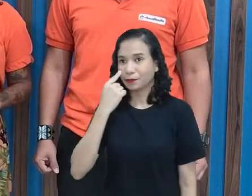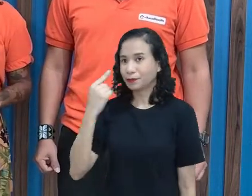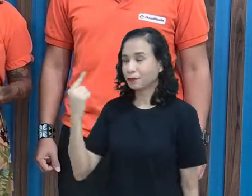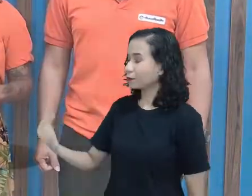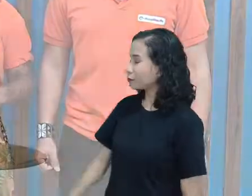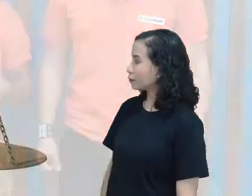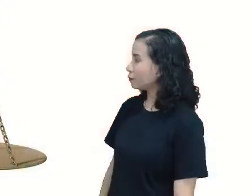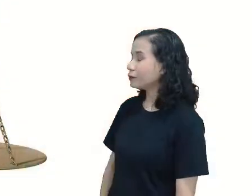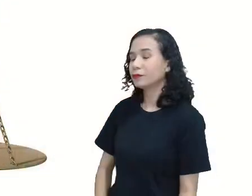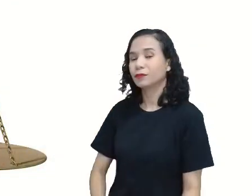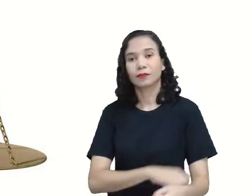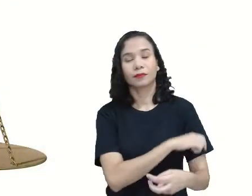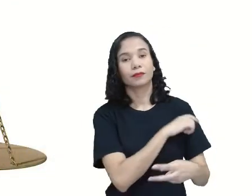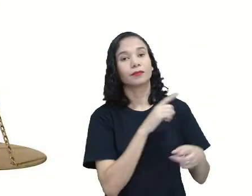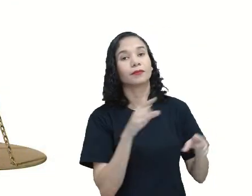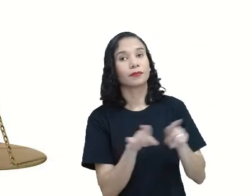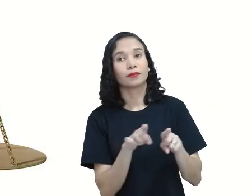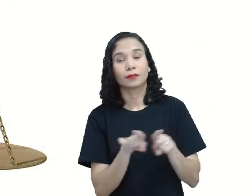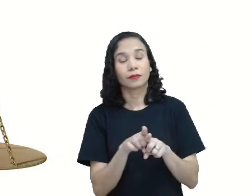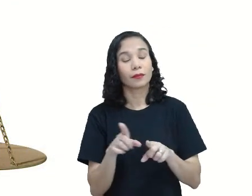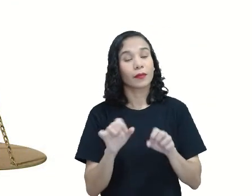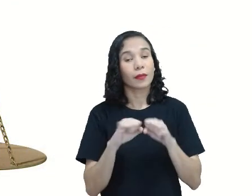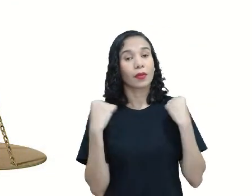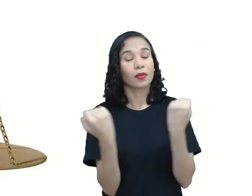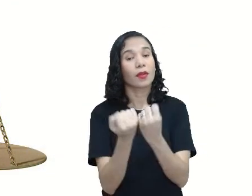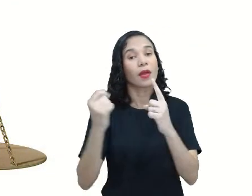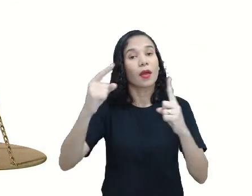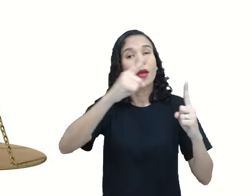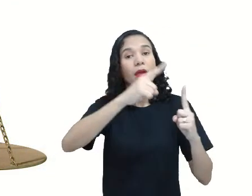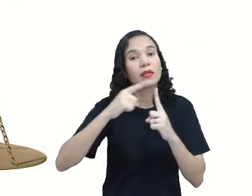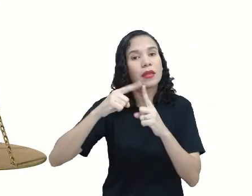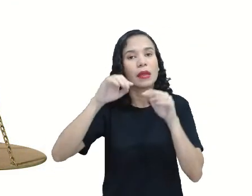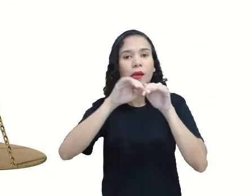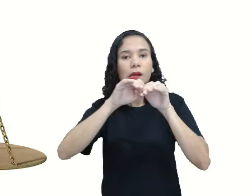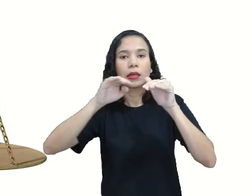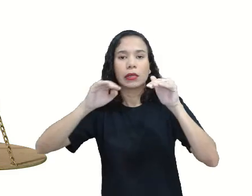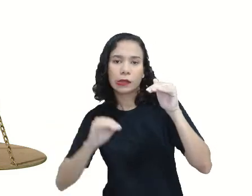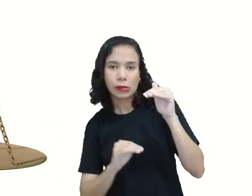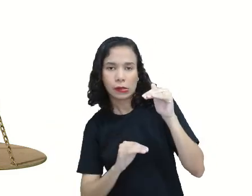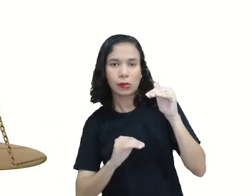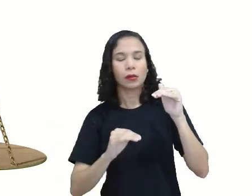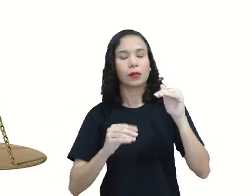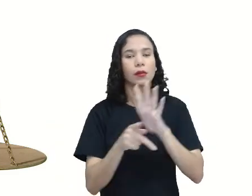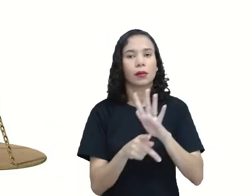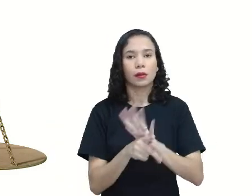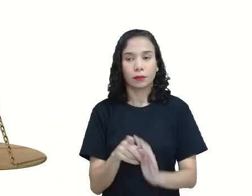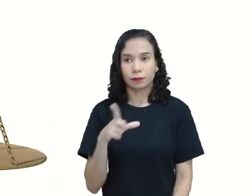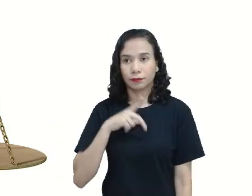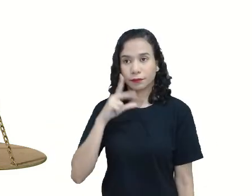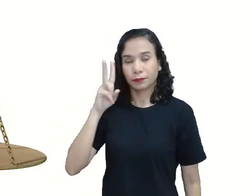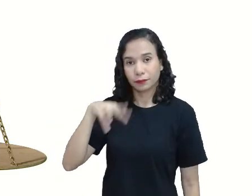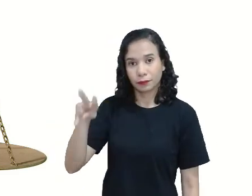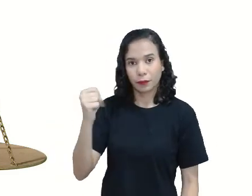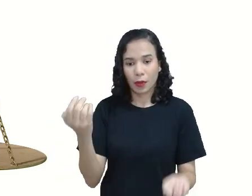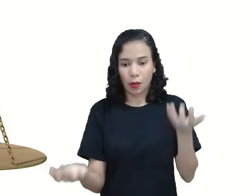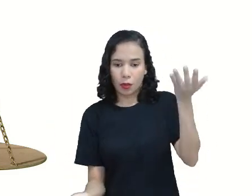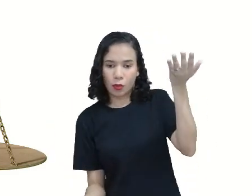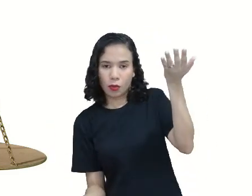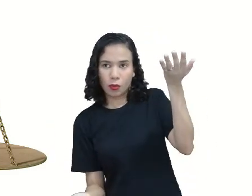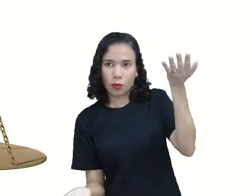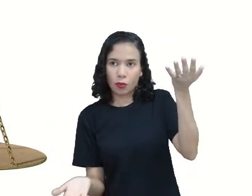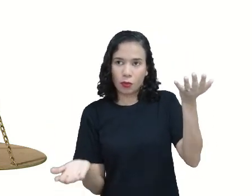lá. Falar, por exemplo, da nossa sociedade é falar de desigualdade, gente. Por isso que está aí essa balança que talvez